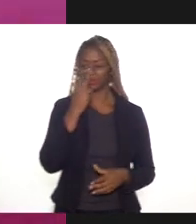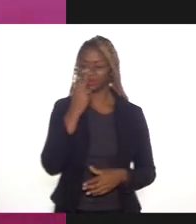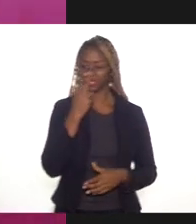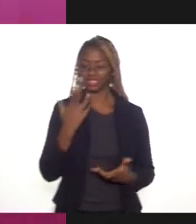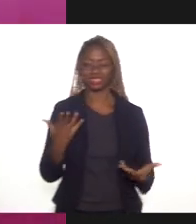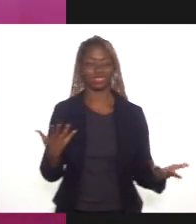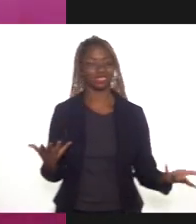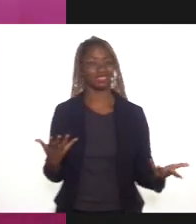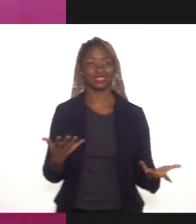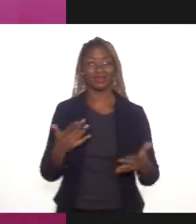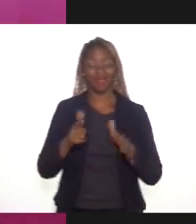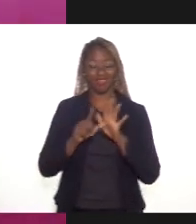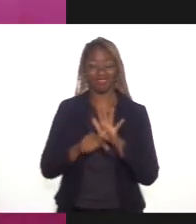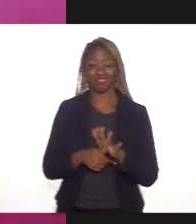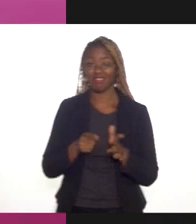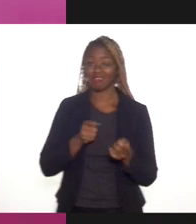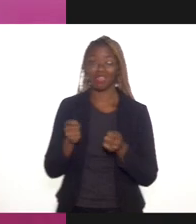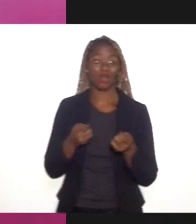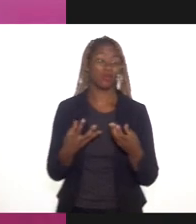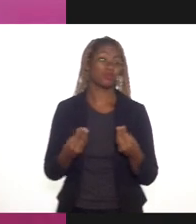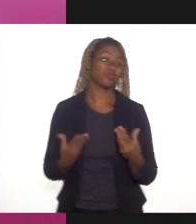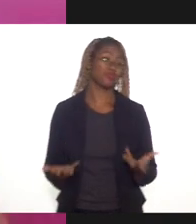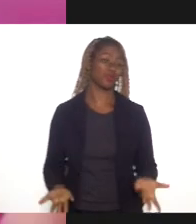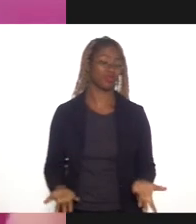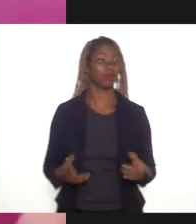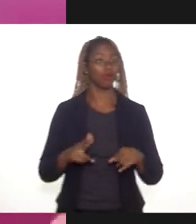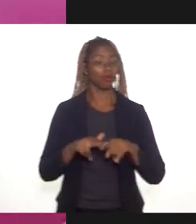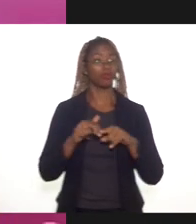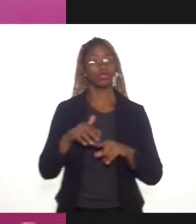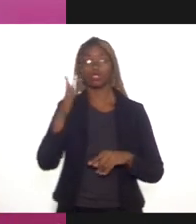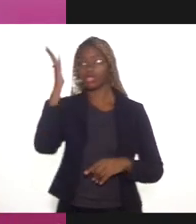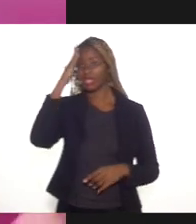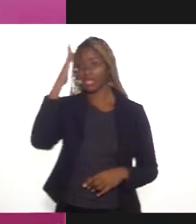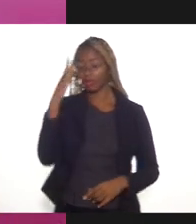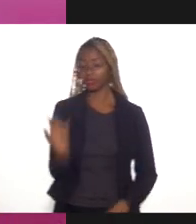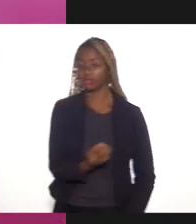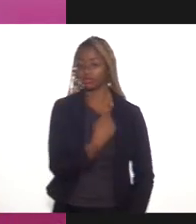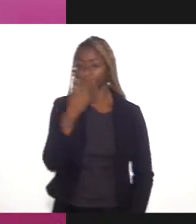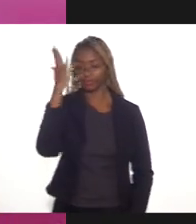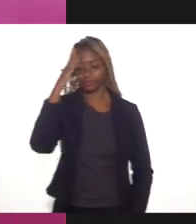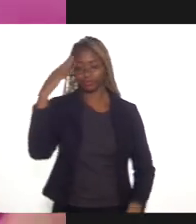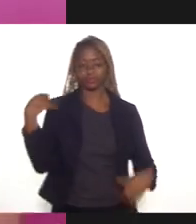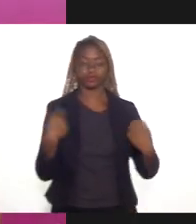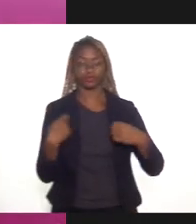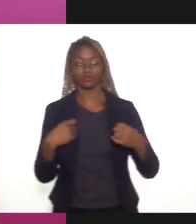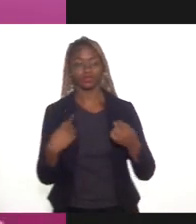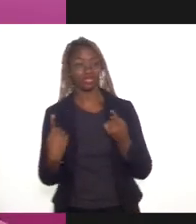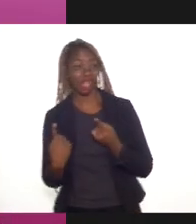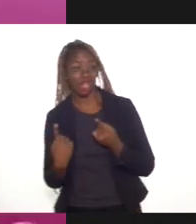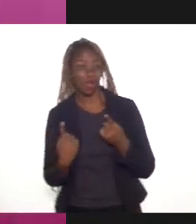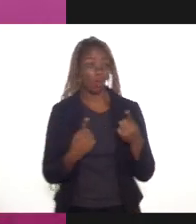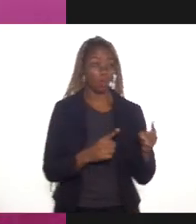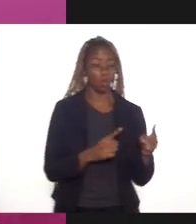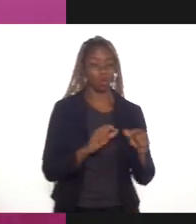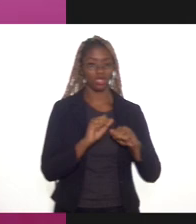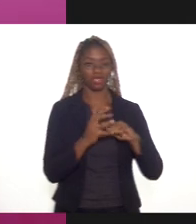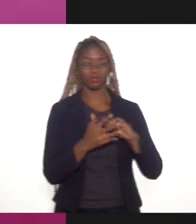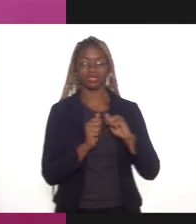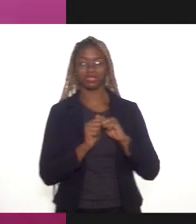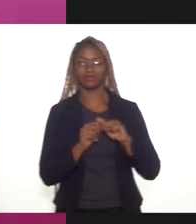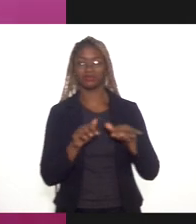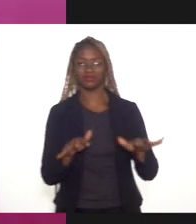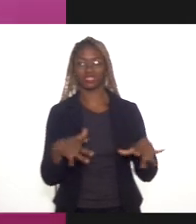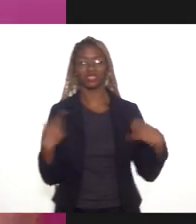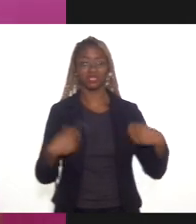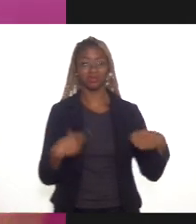econômica muito grande. Por quê? Porque a gente sabe que precisa enfrentar uma pandemia, que precisa ter